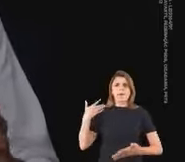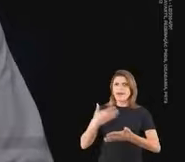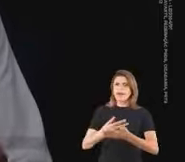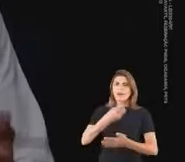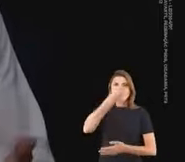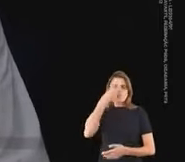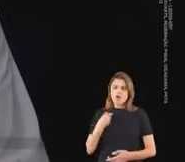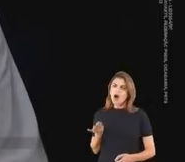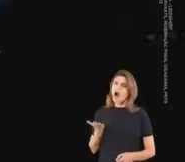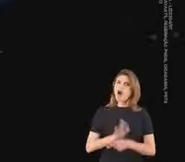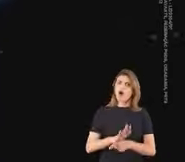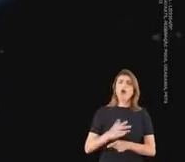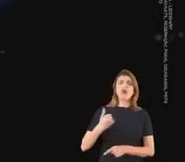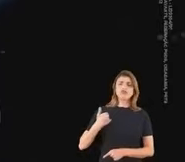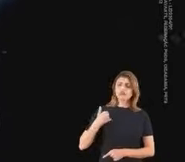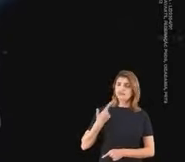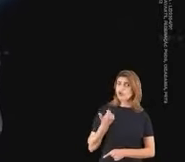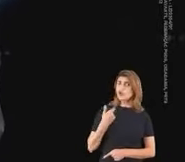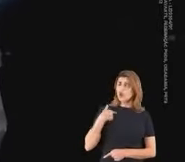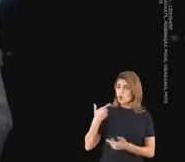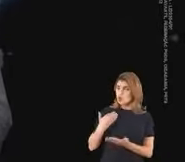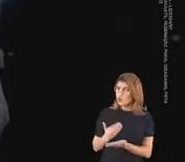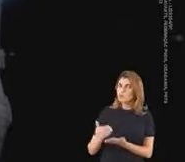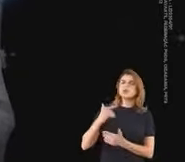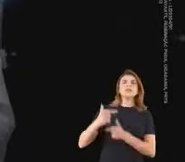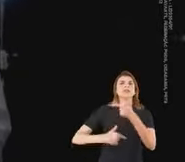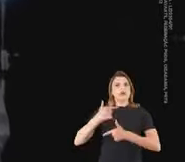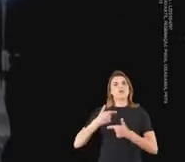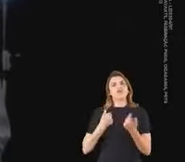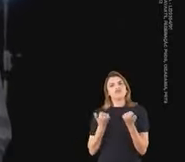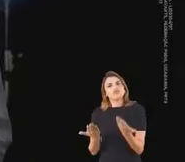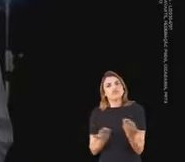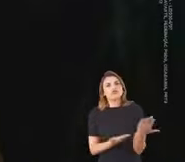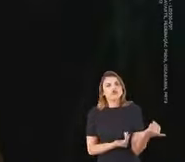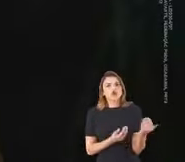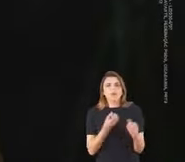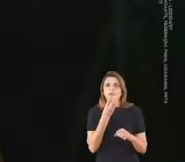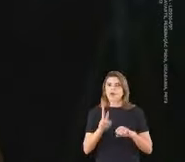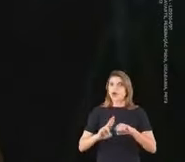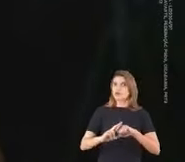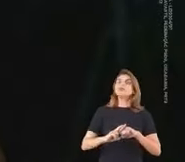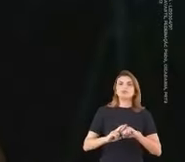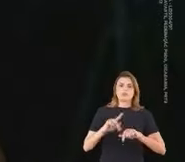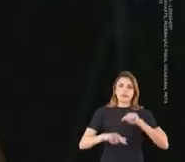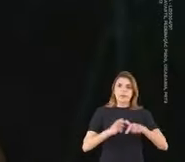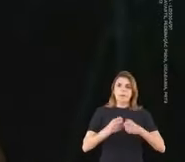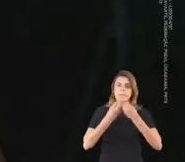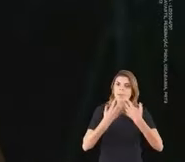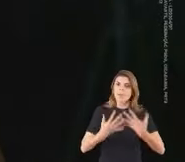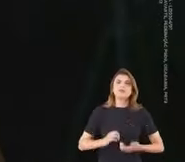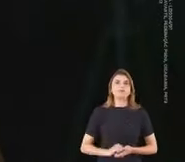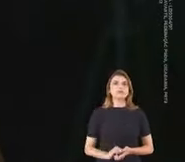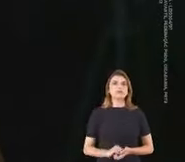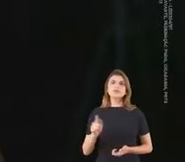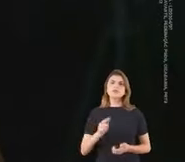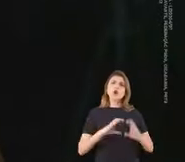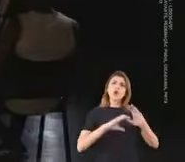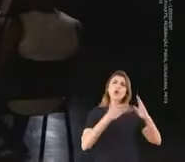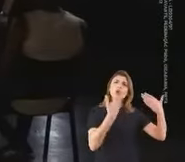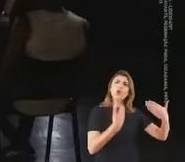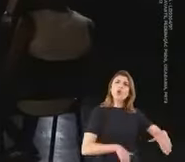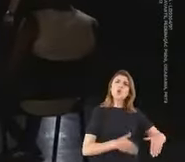idade, sei como fazer. Nós daremos um futuro melhor para o jovem de Belford Roxo. Canela, quais são os seus projetos